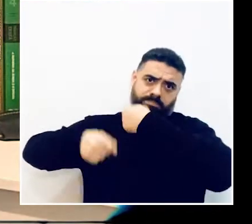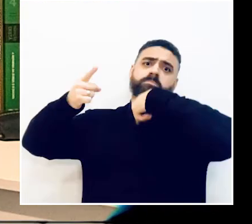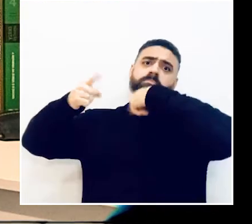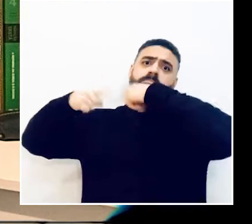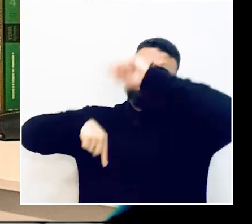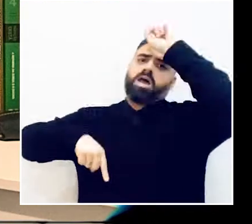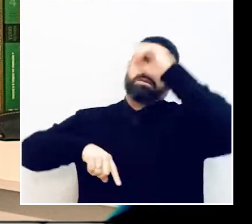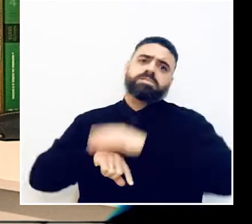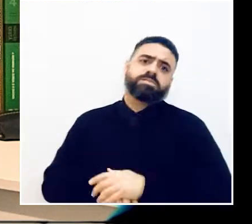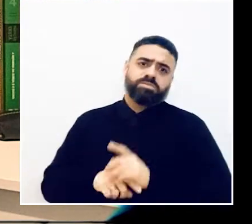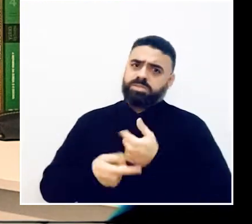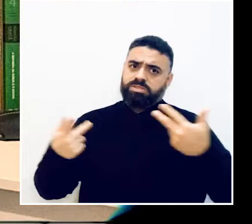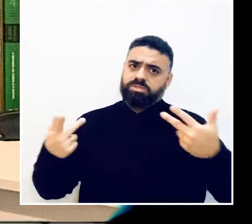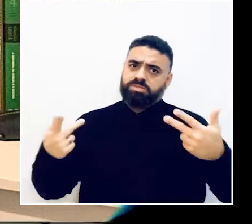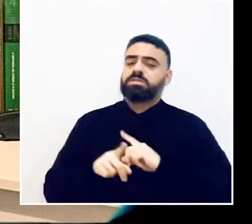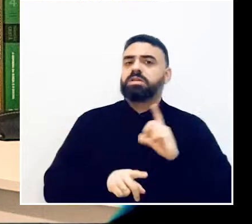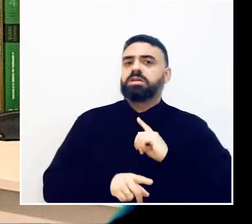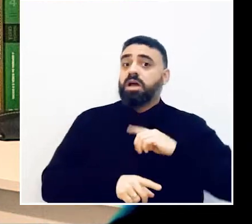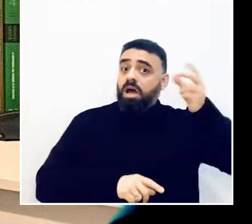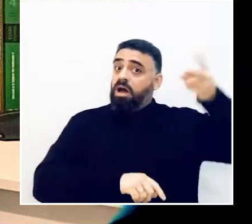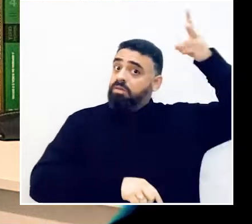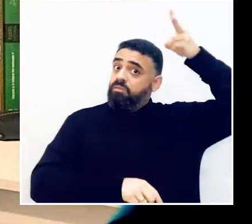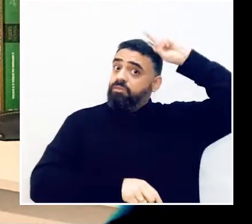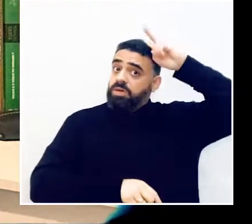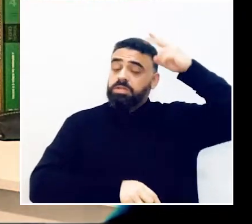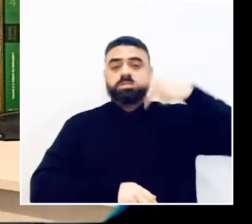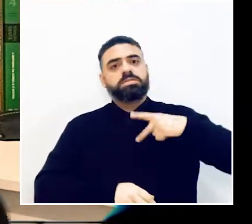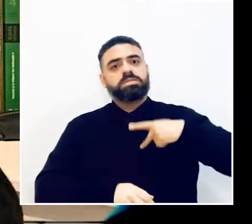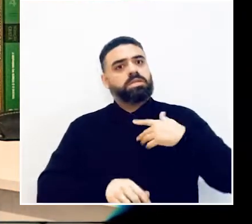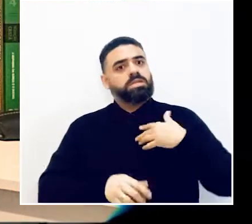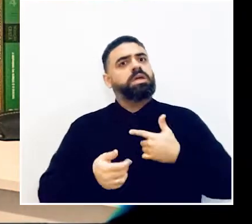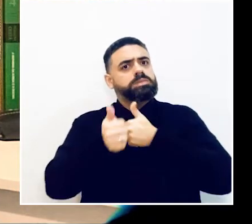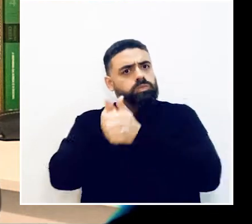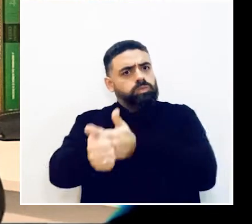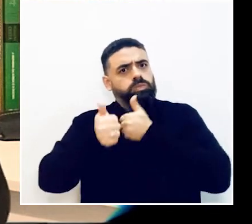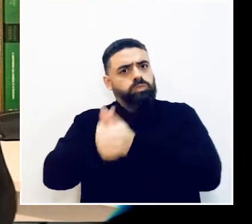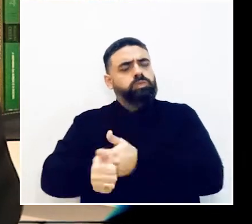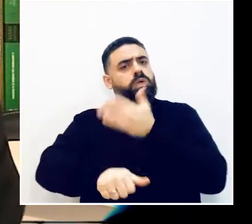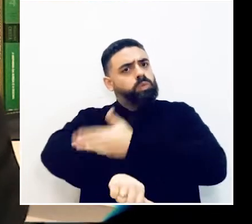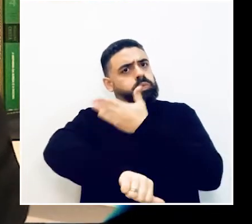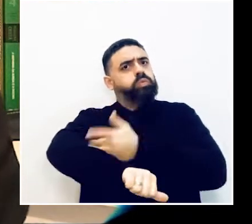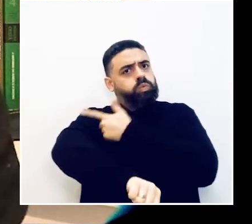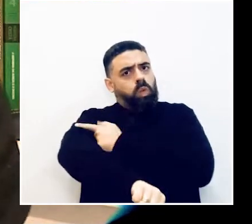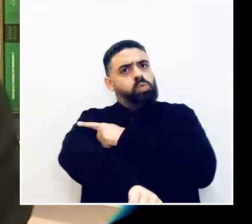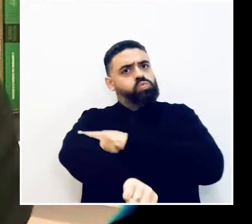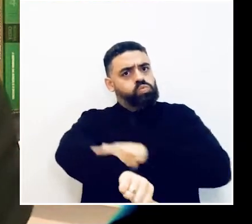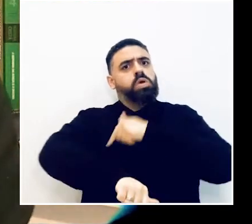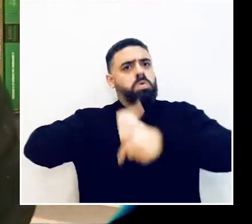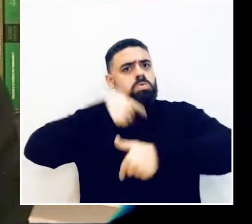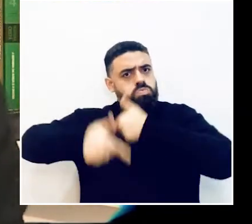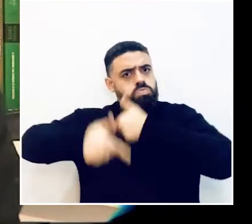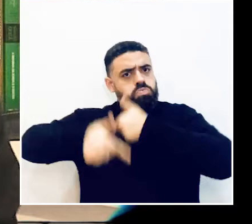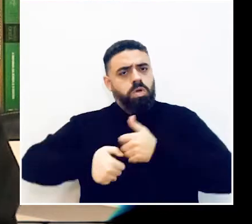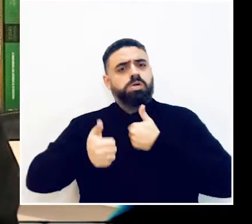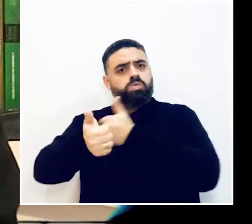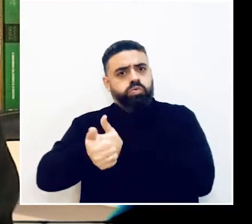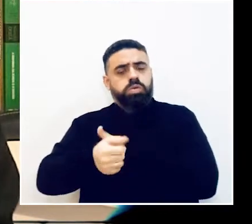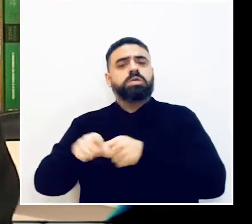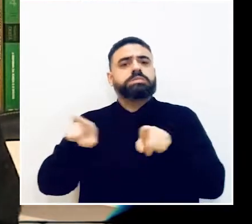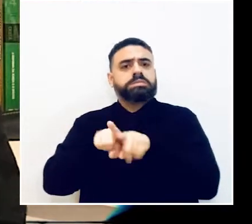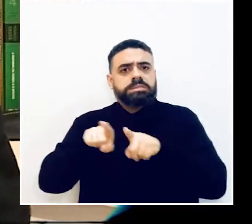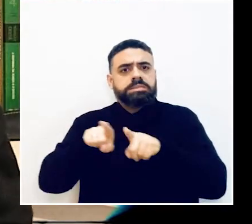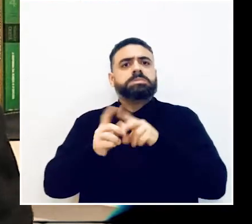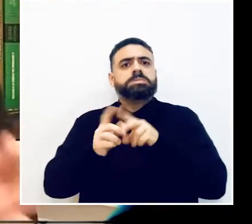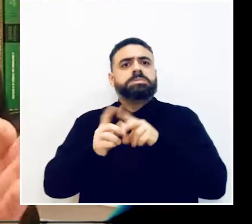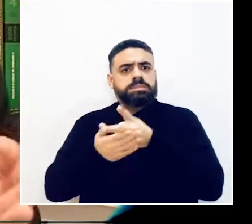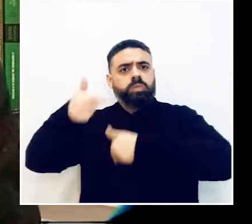a vocação ela compreende não só o talento, não só a disciplina que você vai ter no desenvolvimento daquilo, né? Porque não basta